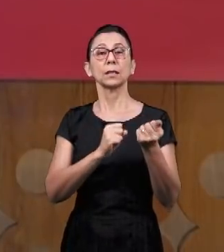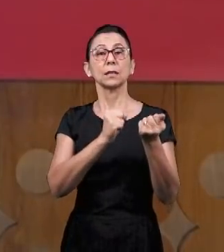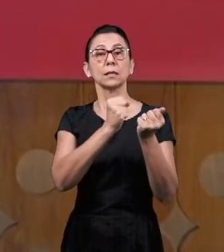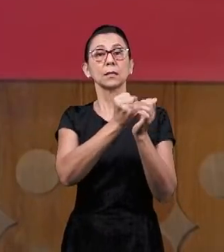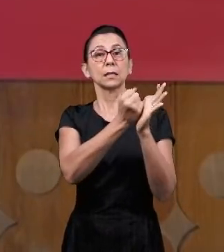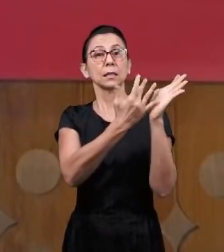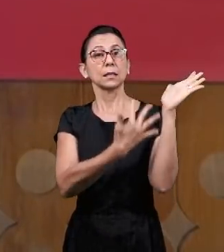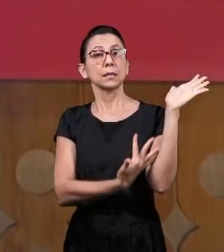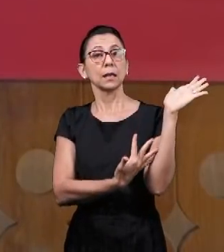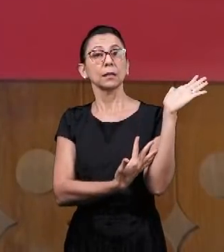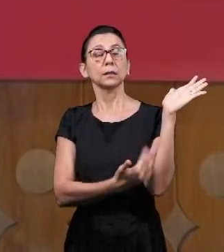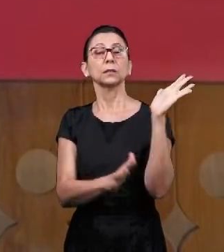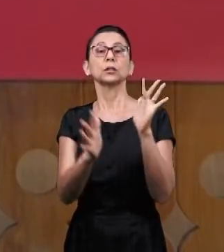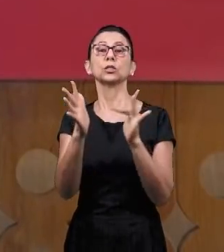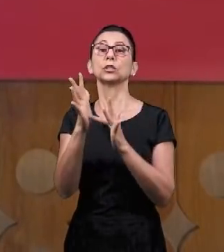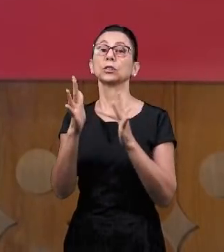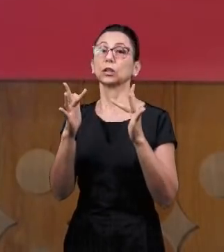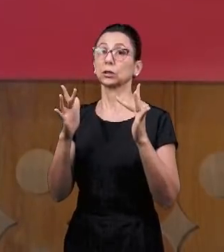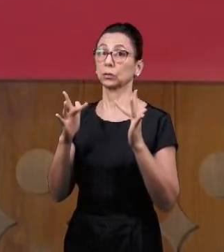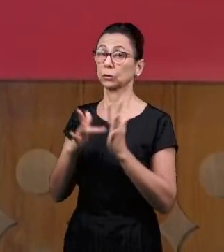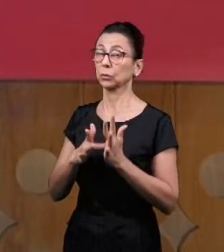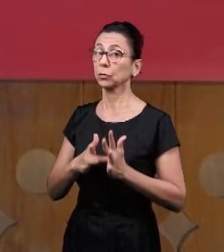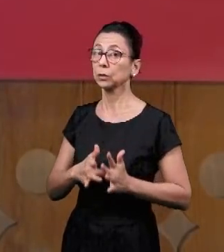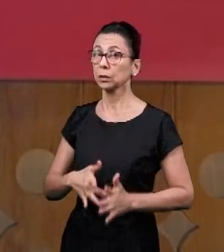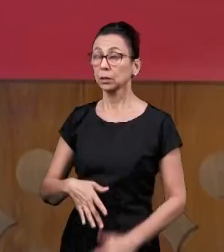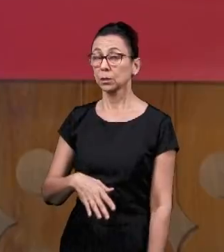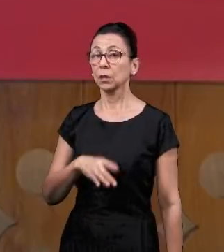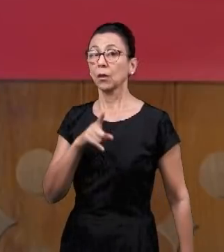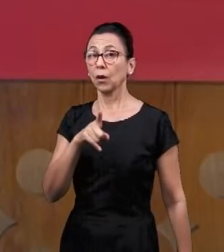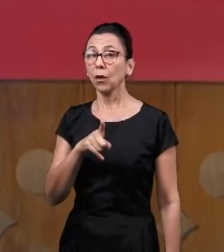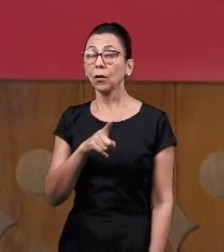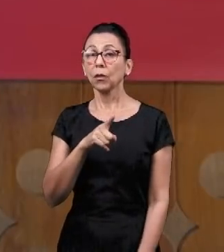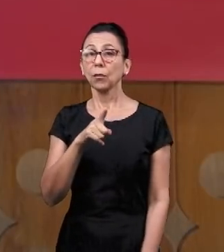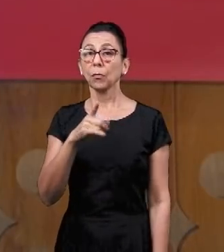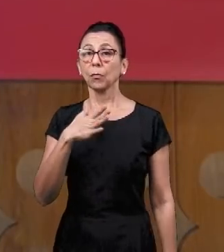seu ministério, Gilberto, é o ministério do novo pacto.